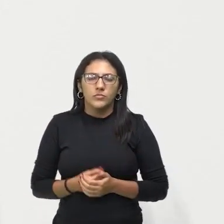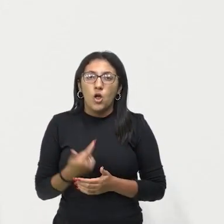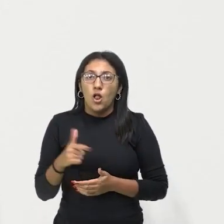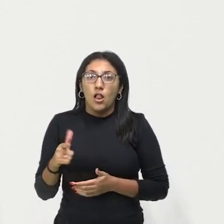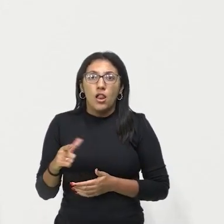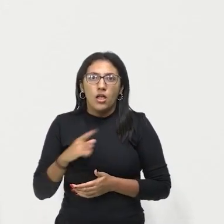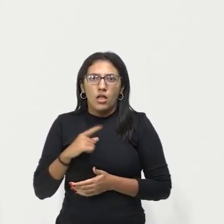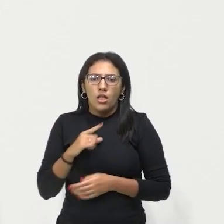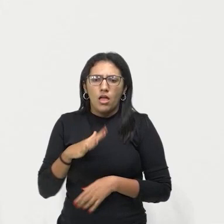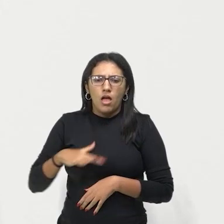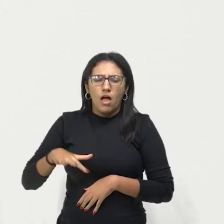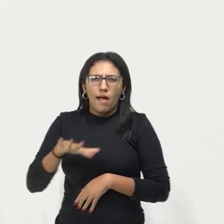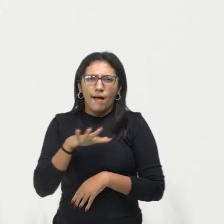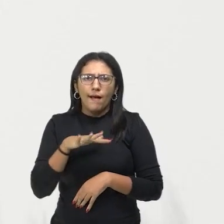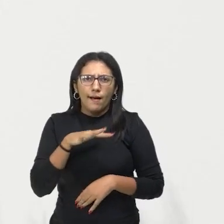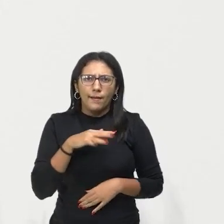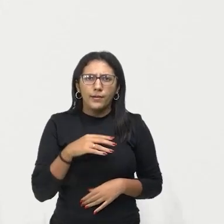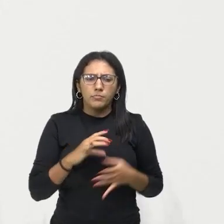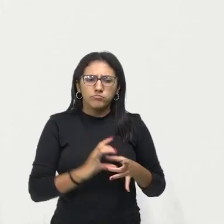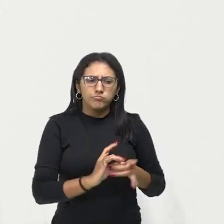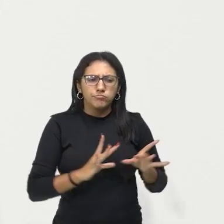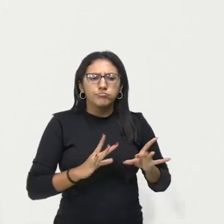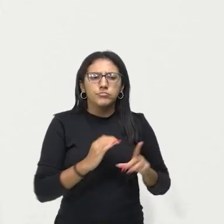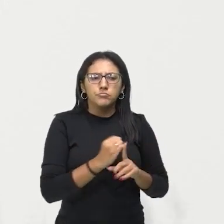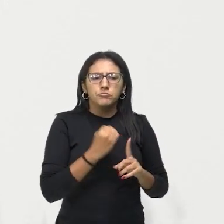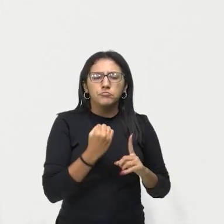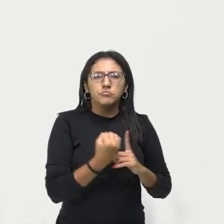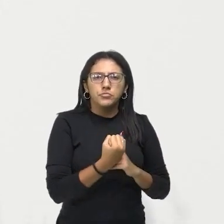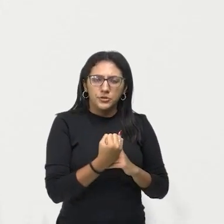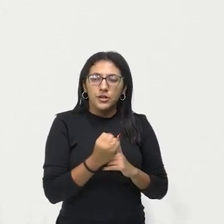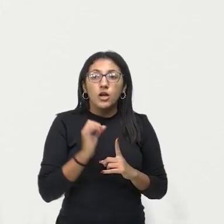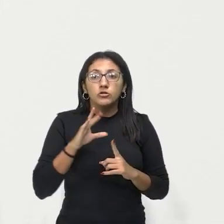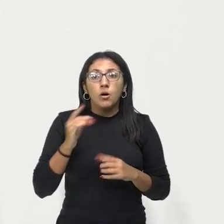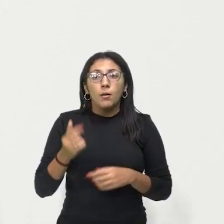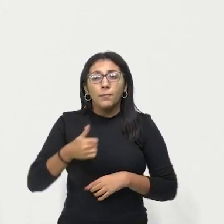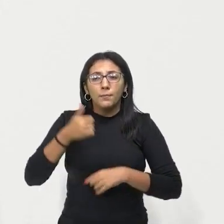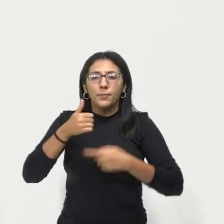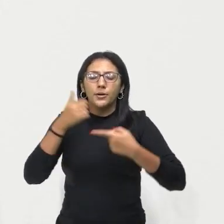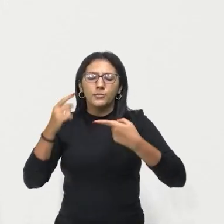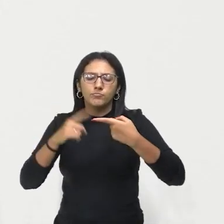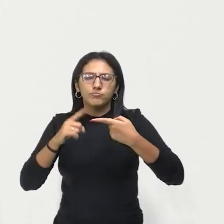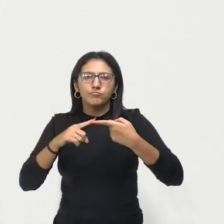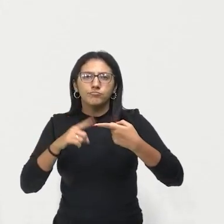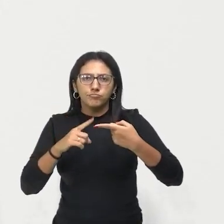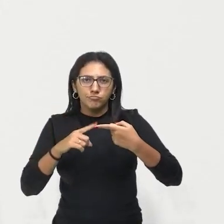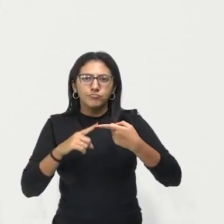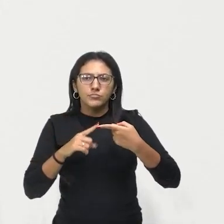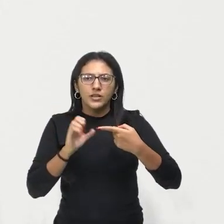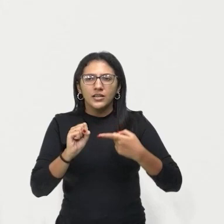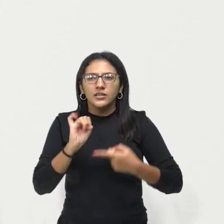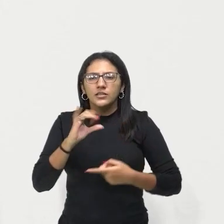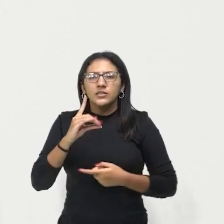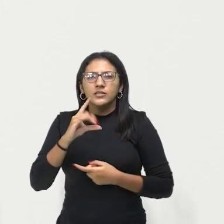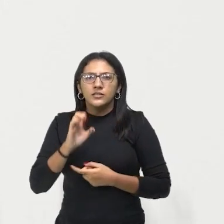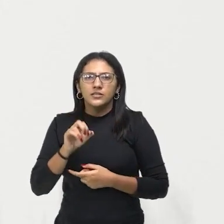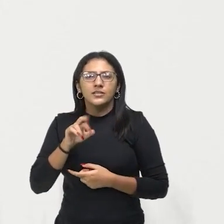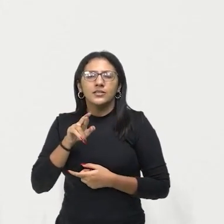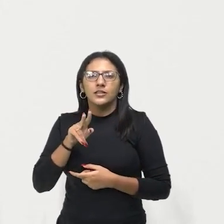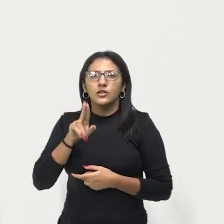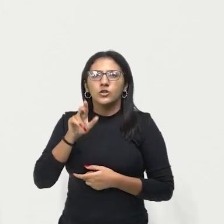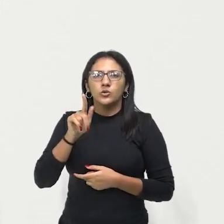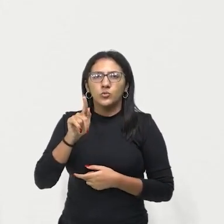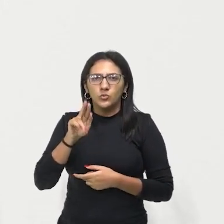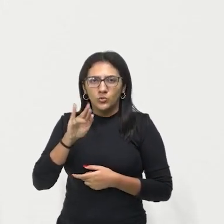mais ao Tesouro Público, apenas a Companhia Siderúrgica Nacional ainda funciona como a